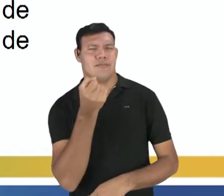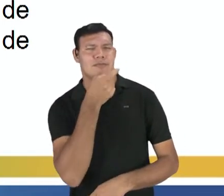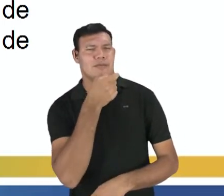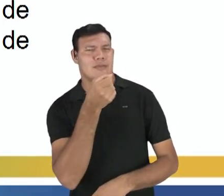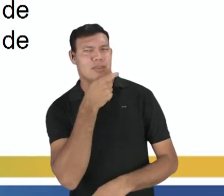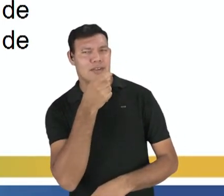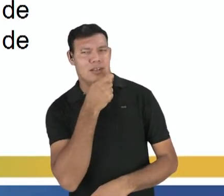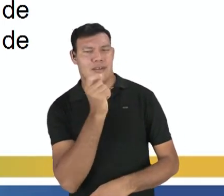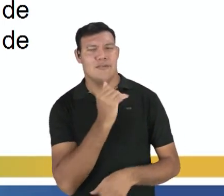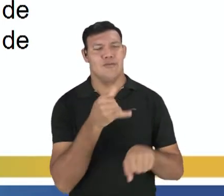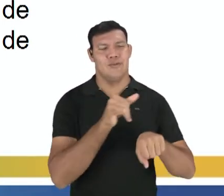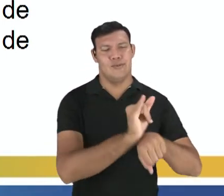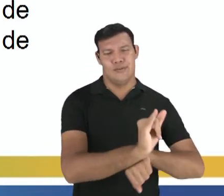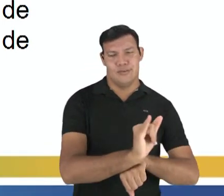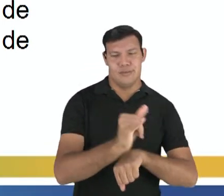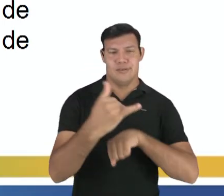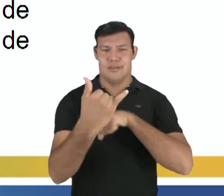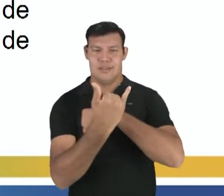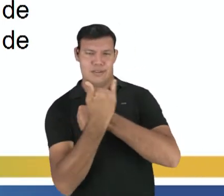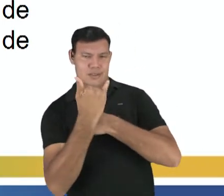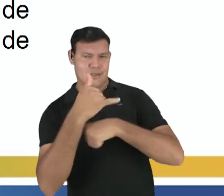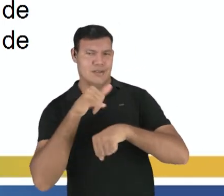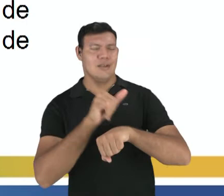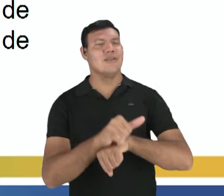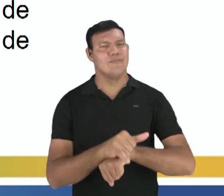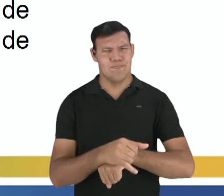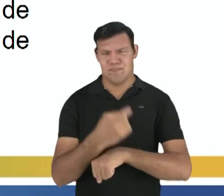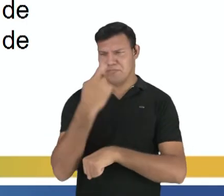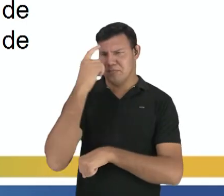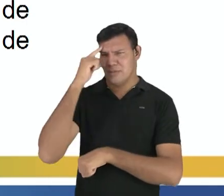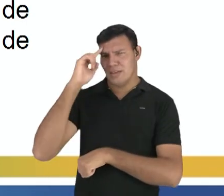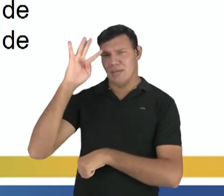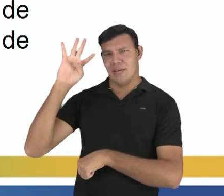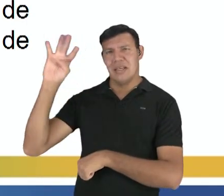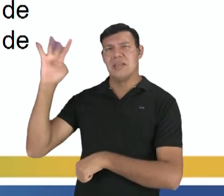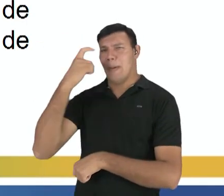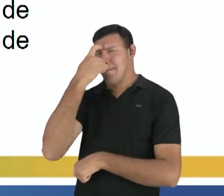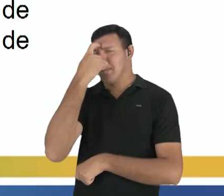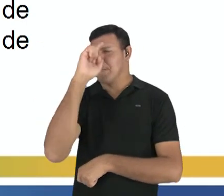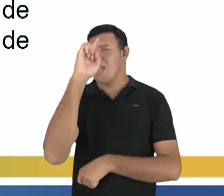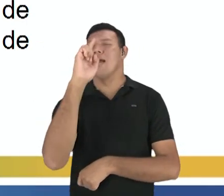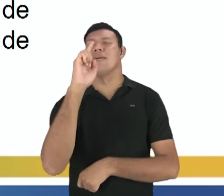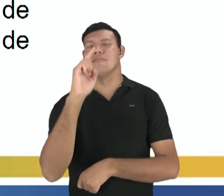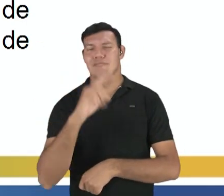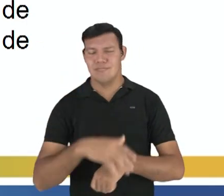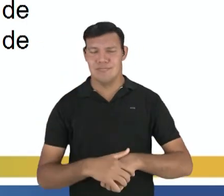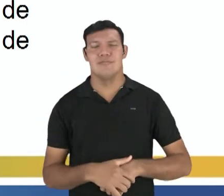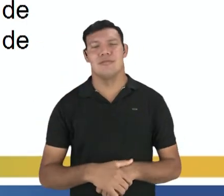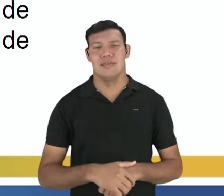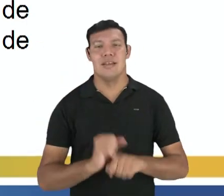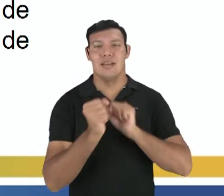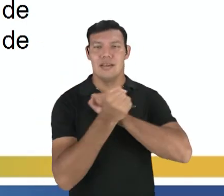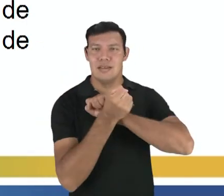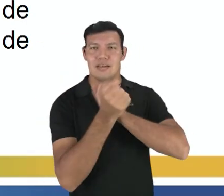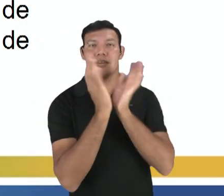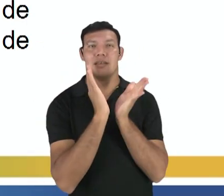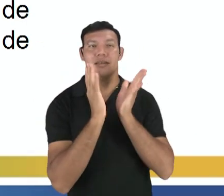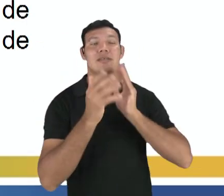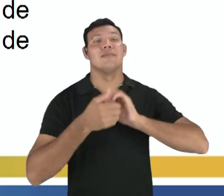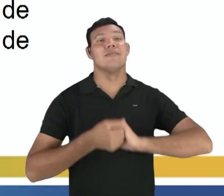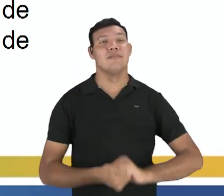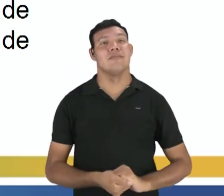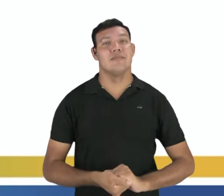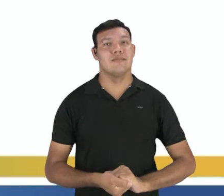de enganos é considerada uma das mais geniais de Shakespeare. Então, nós temos aí também uma comédia bastante famosa.